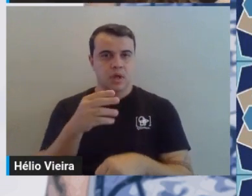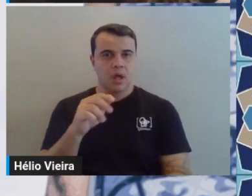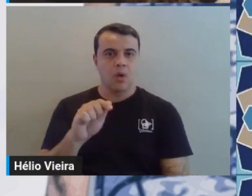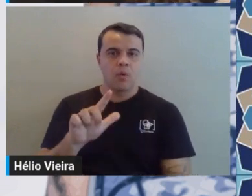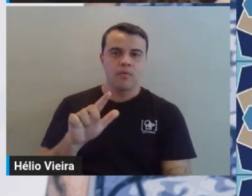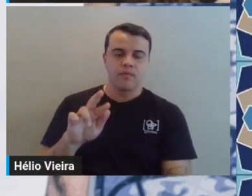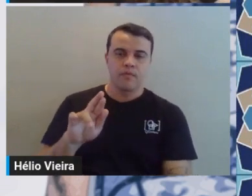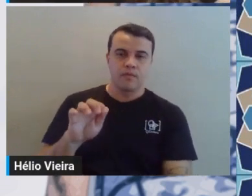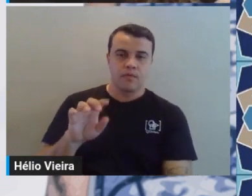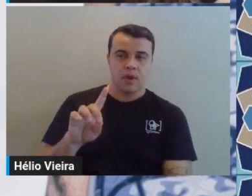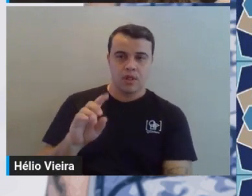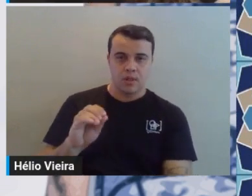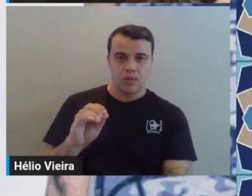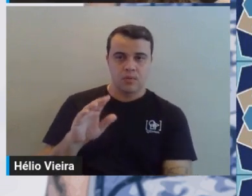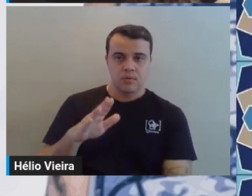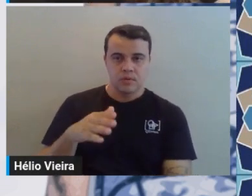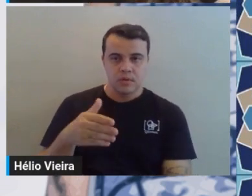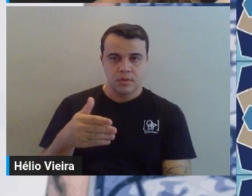Seschiatti. Então,